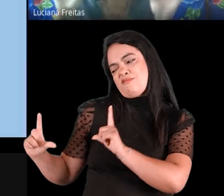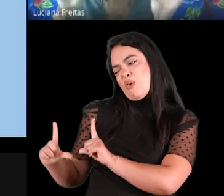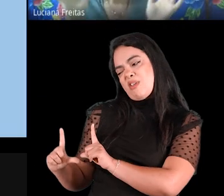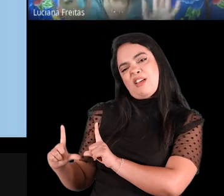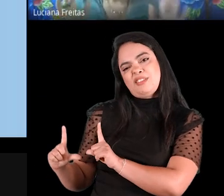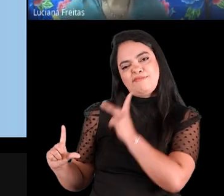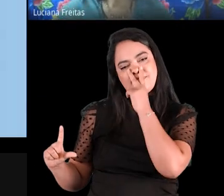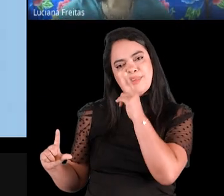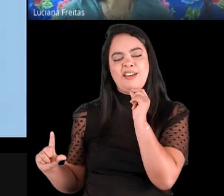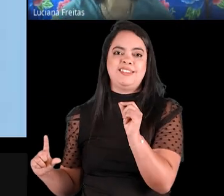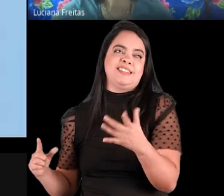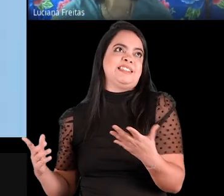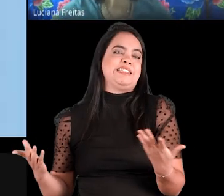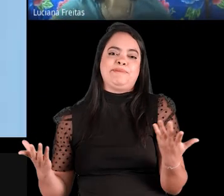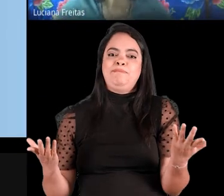que está, né,